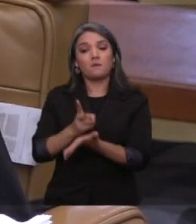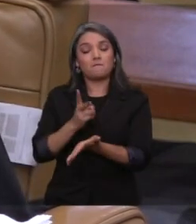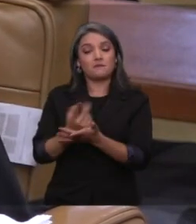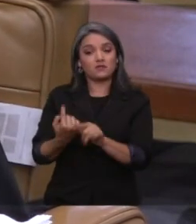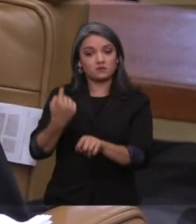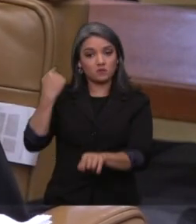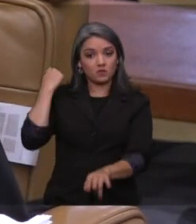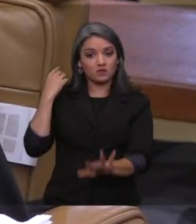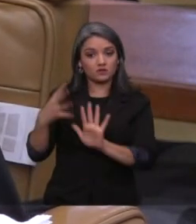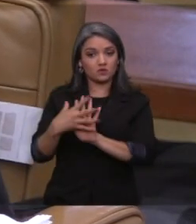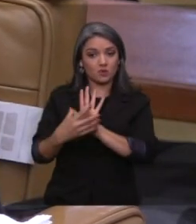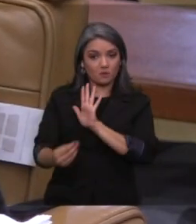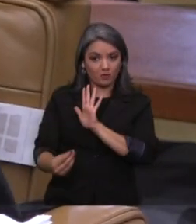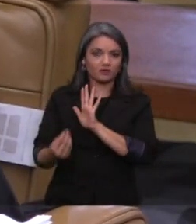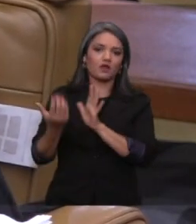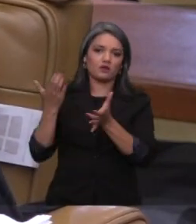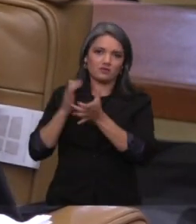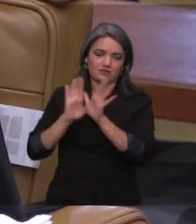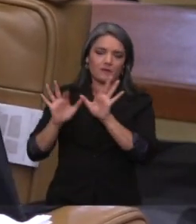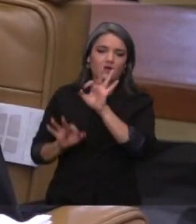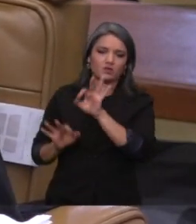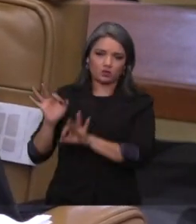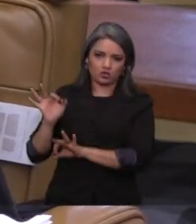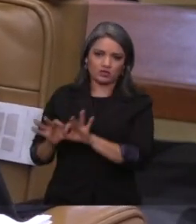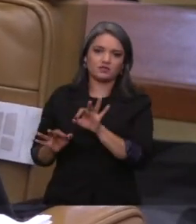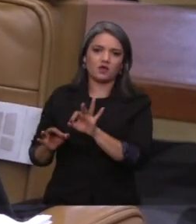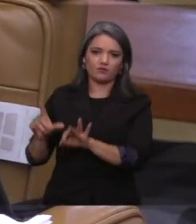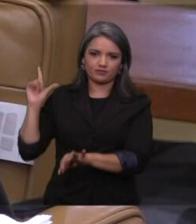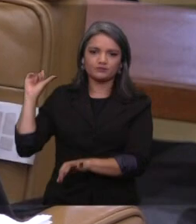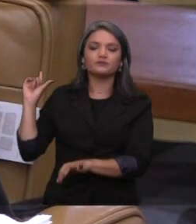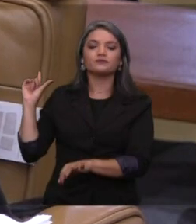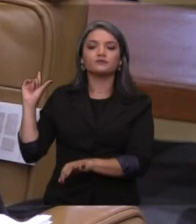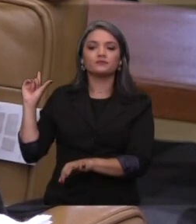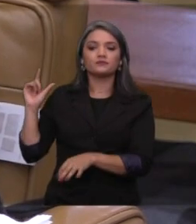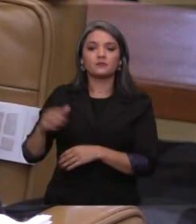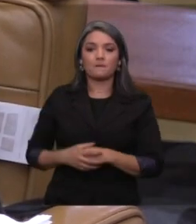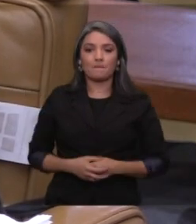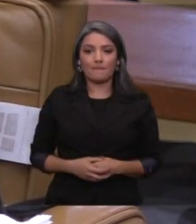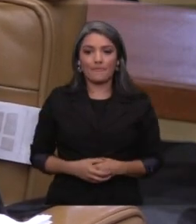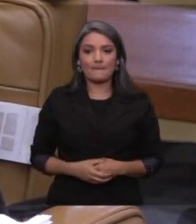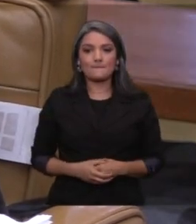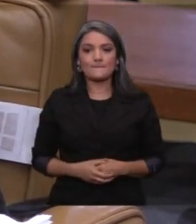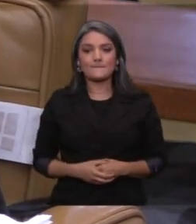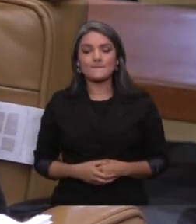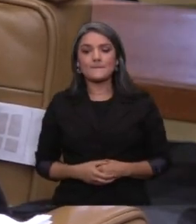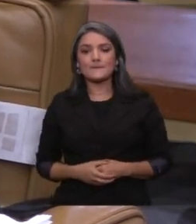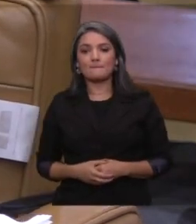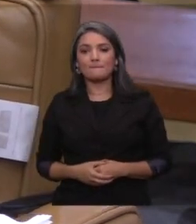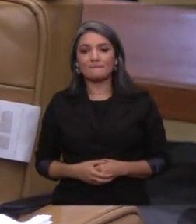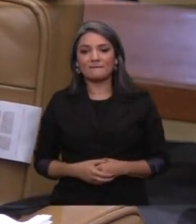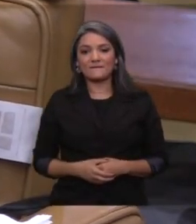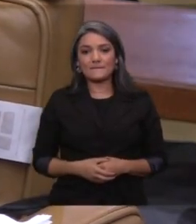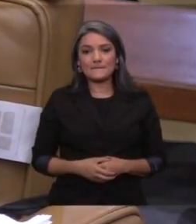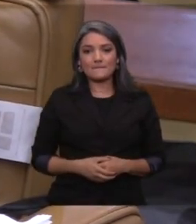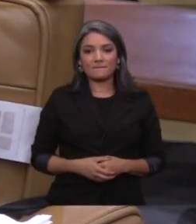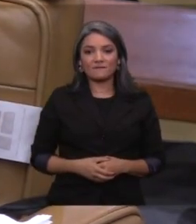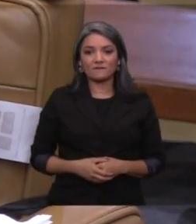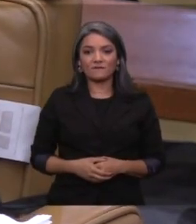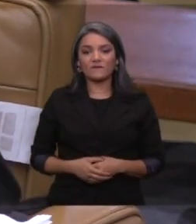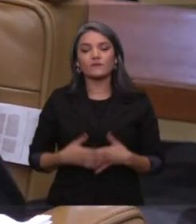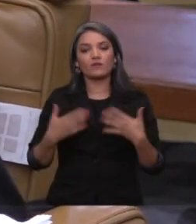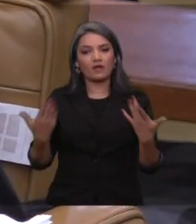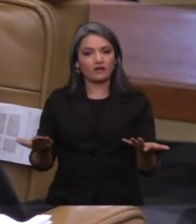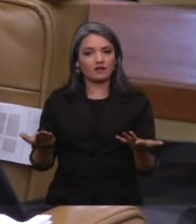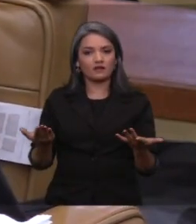antigo da separação judicial, chamo antigo porque entendo vencido, pela legislação, não do ponto de vista dos valores